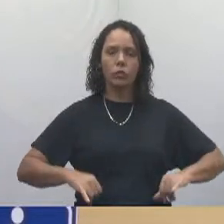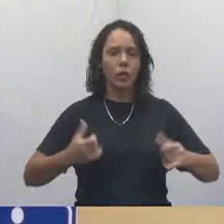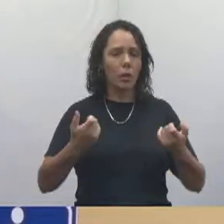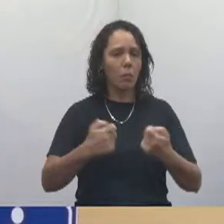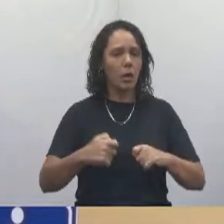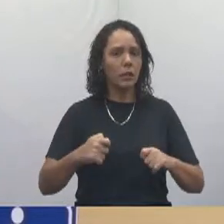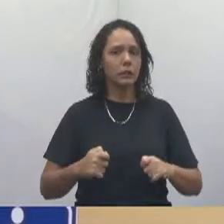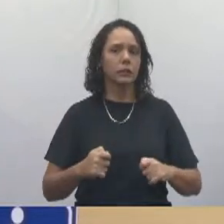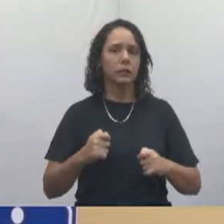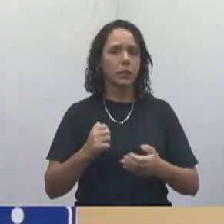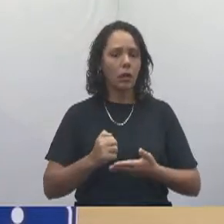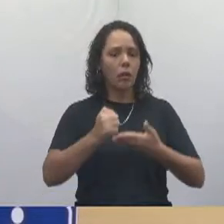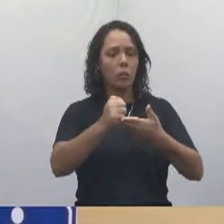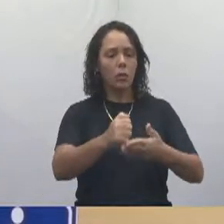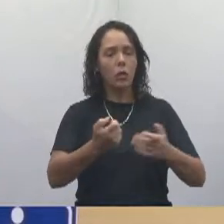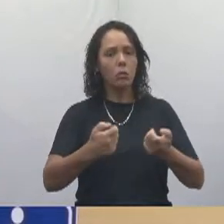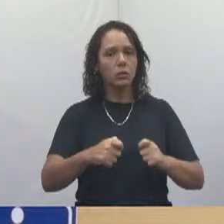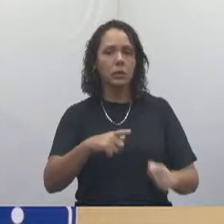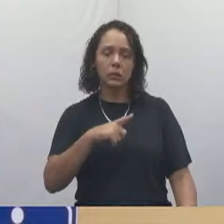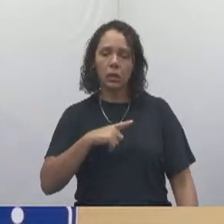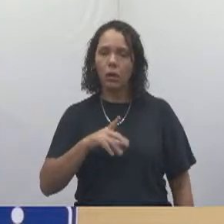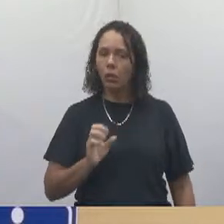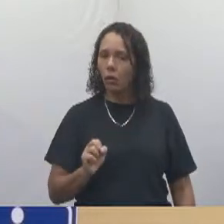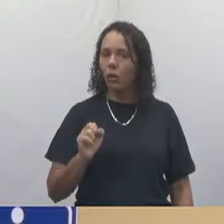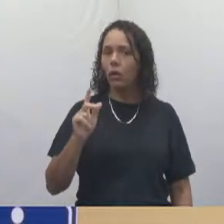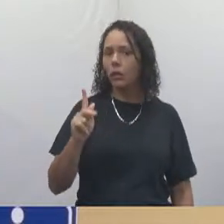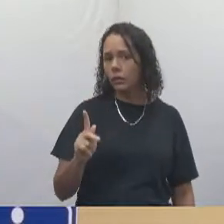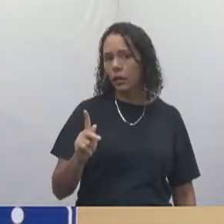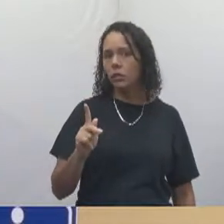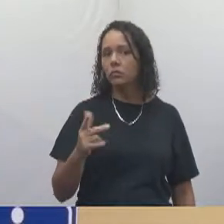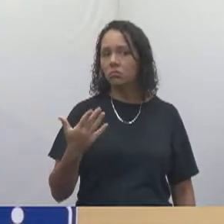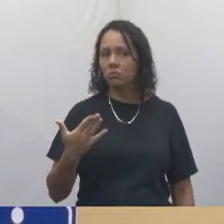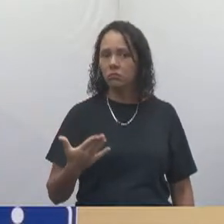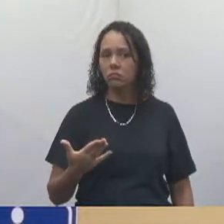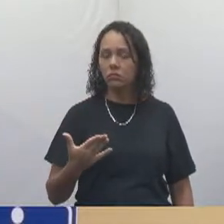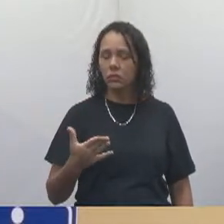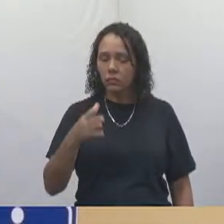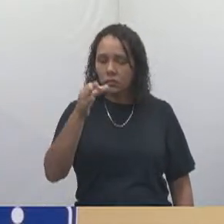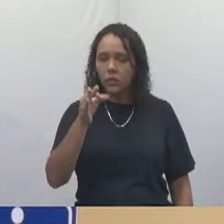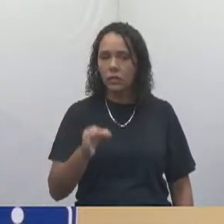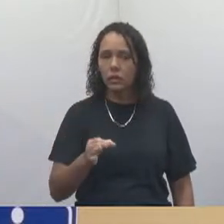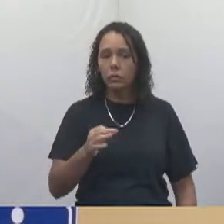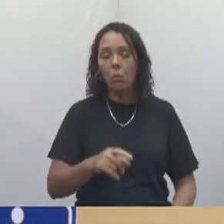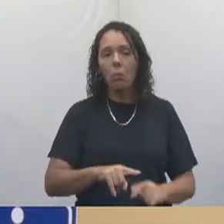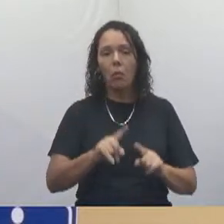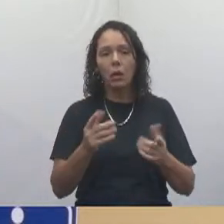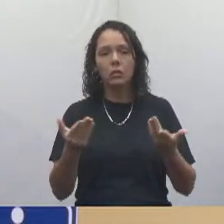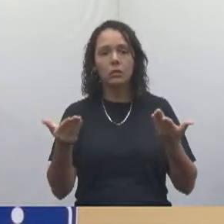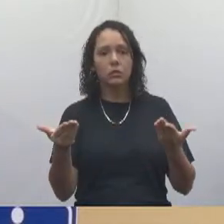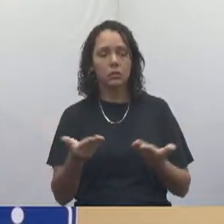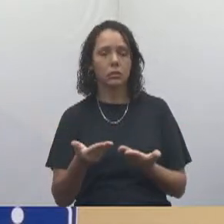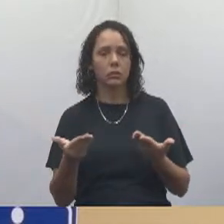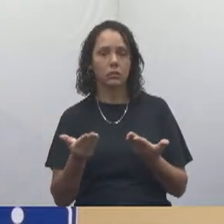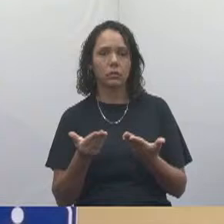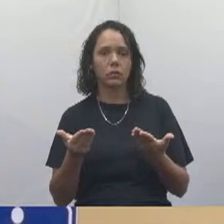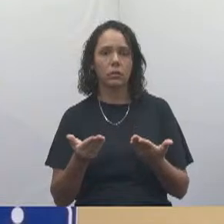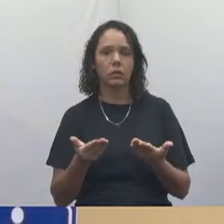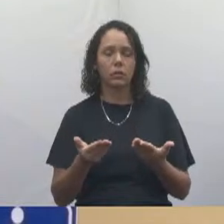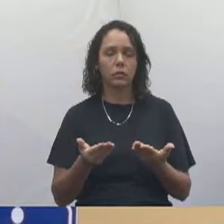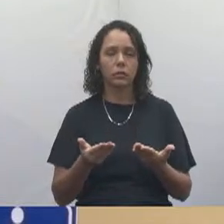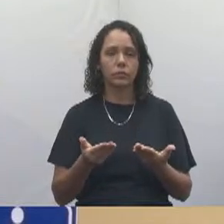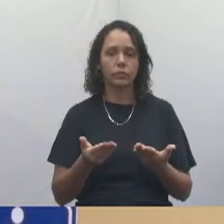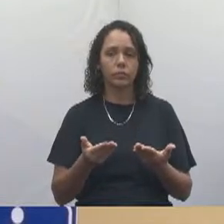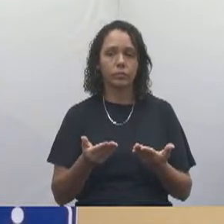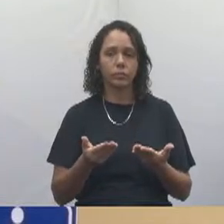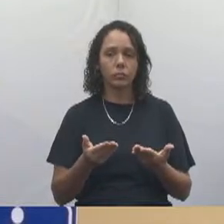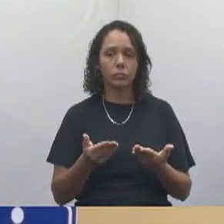mais de 28%. Perfeito. Isso não se discute. Mas agora, vamos pegar